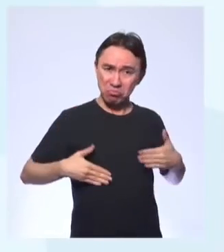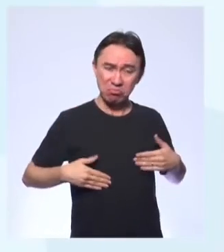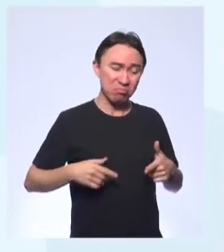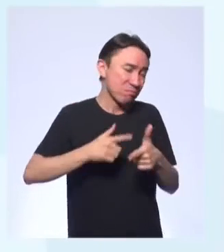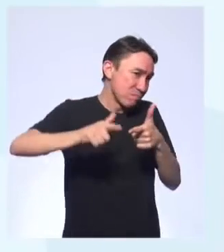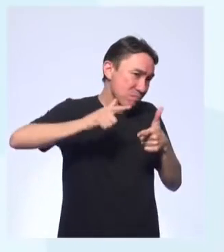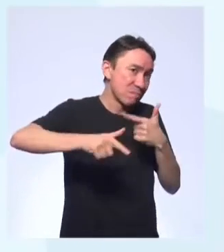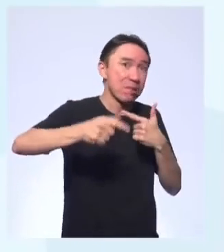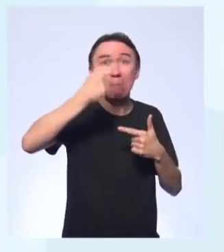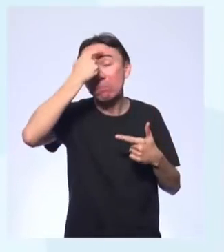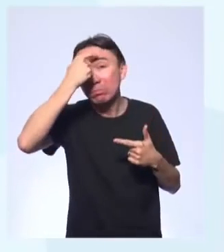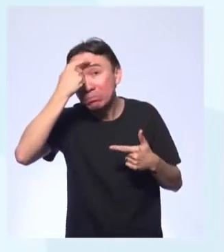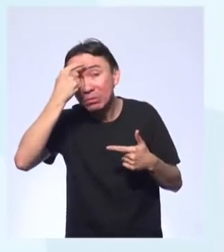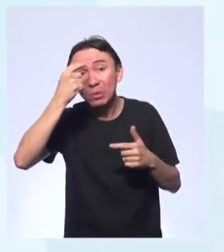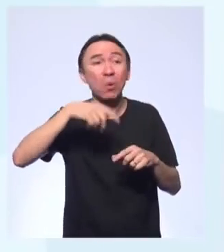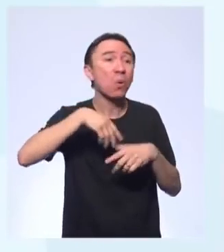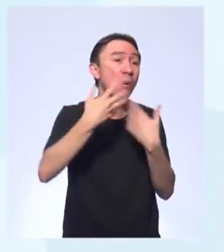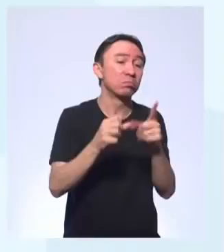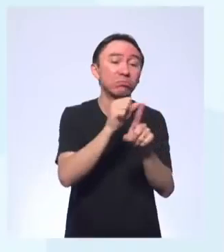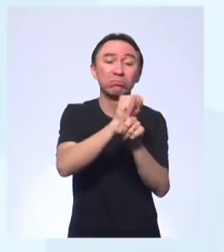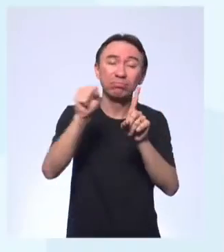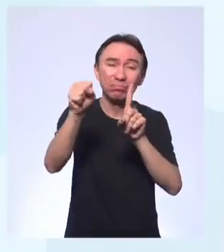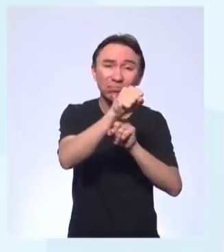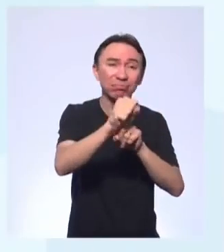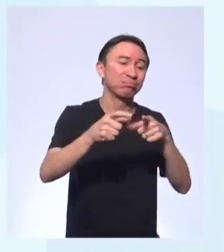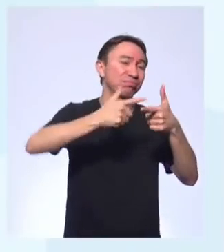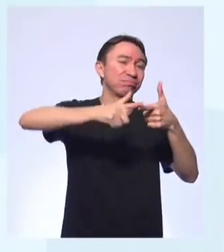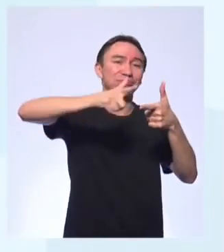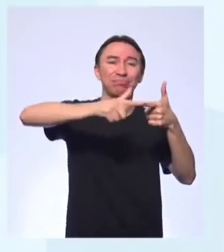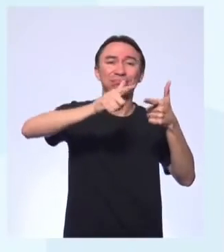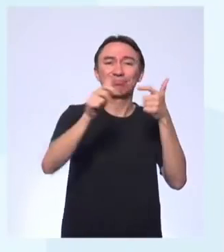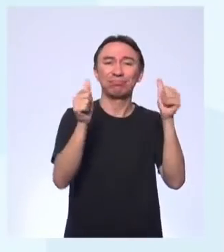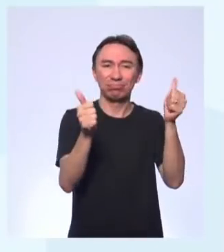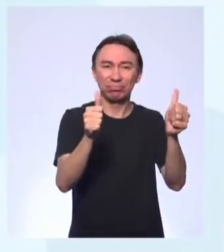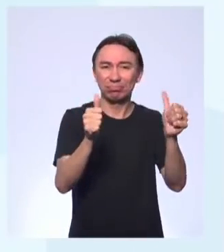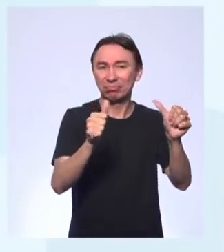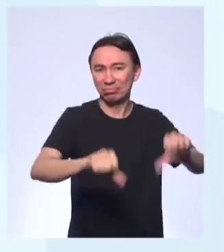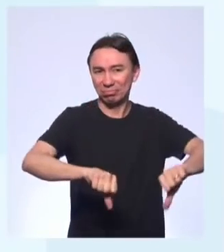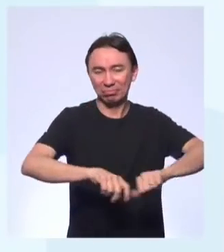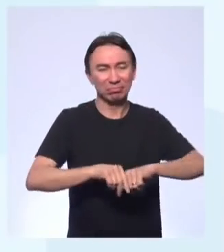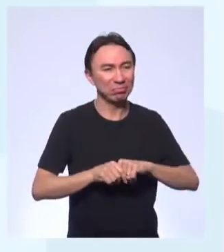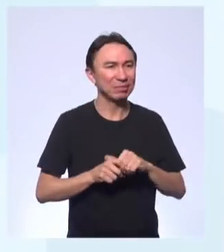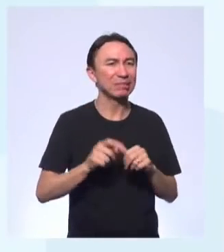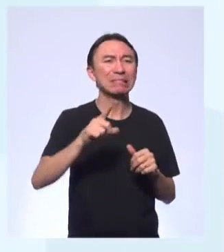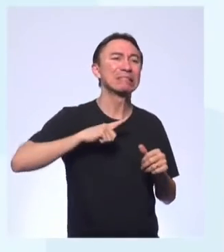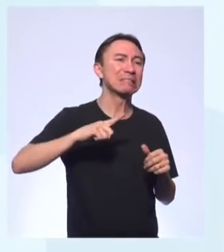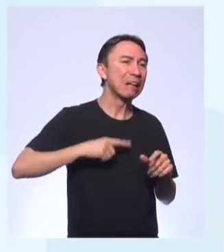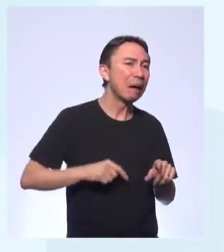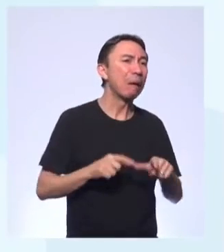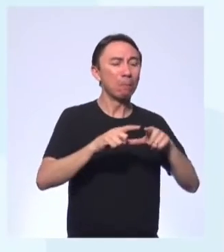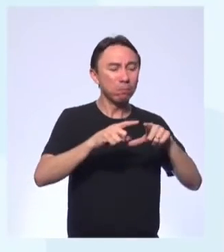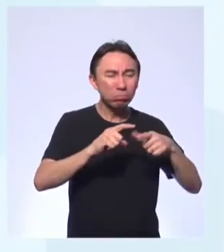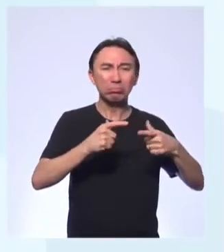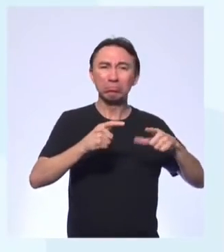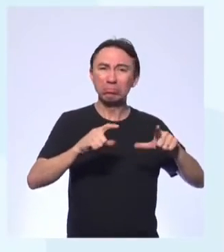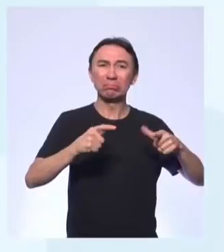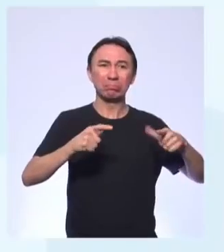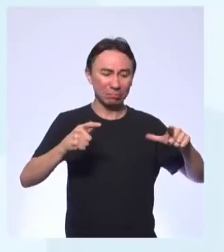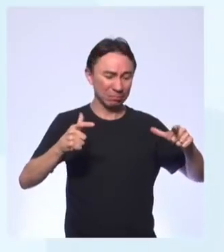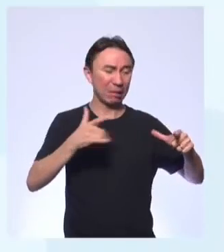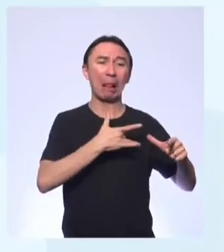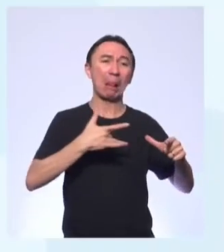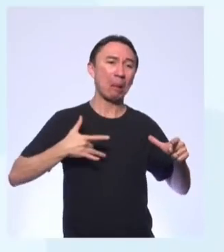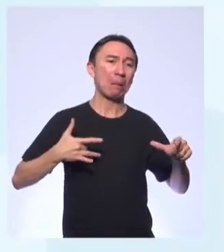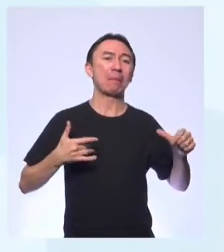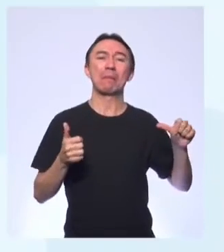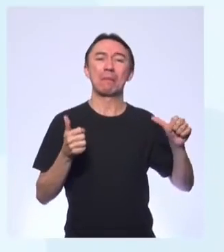ou socialmente. E aí a gente tem aumentando aí a probabilidade de impactos negativos na nossa saúde. Tá?